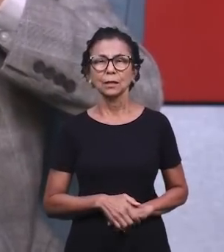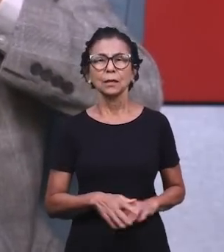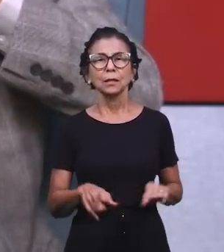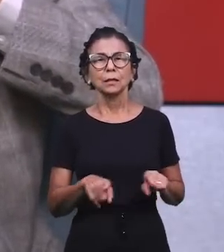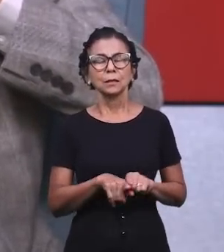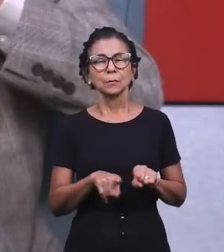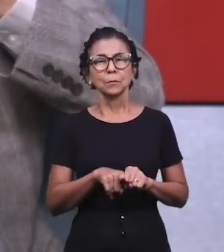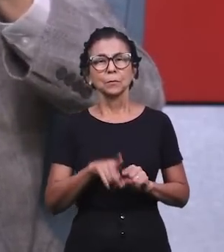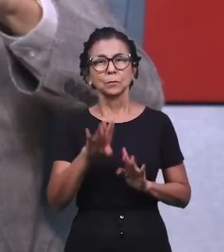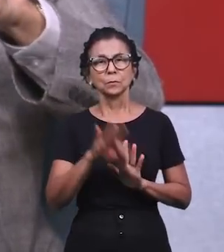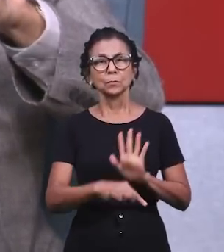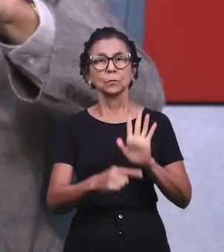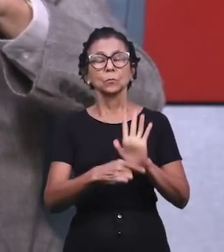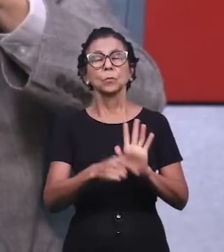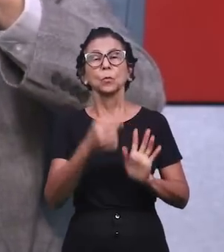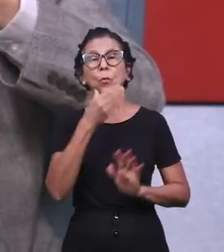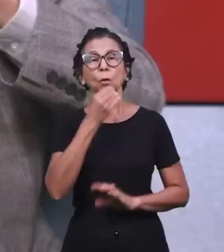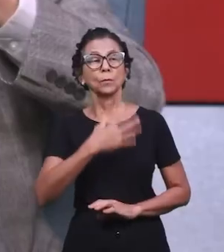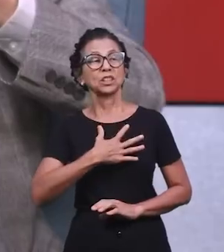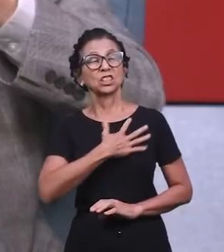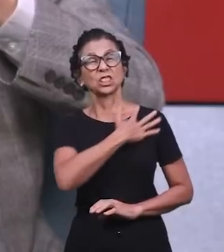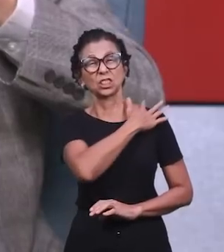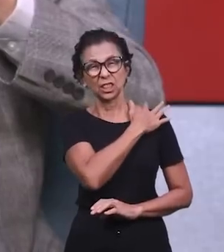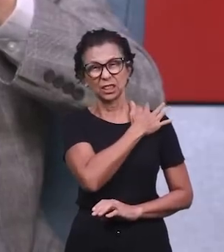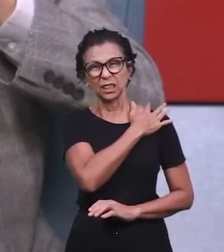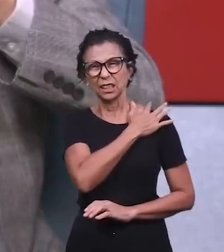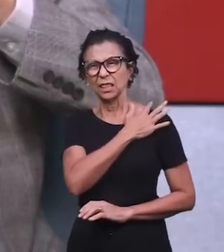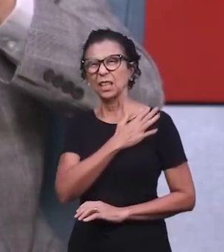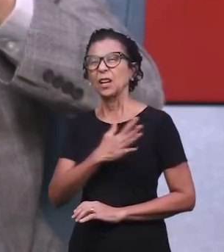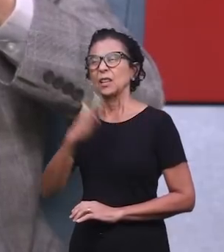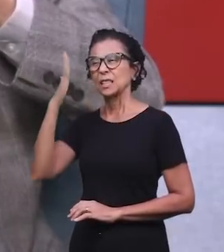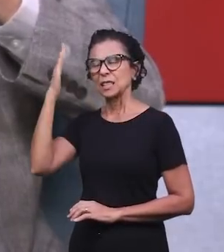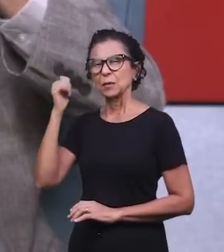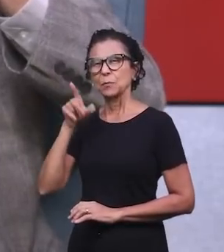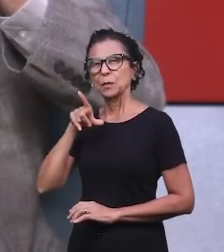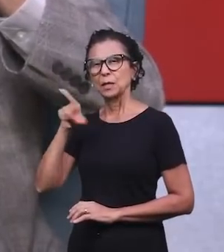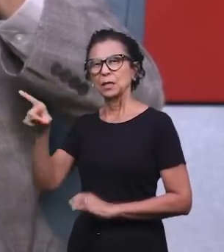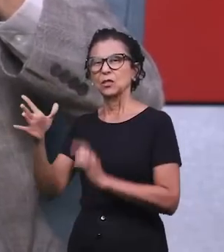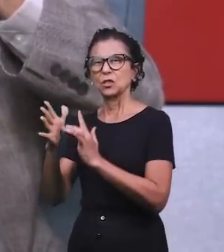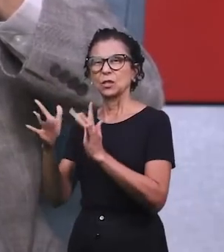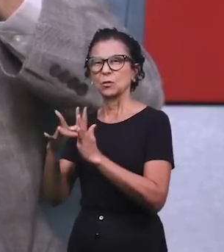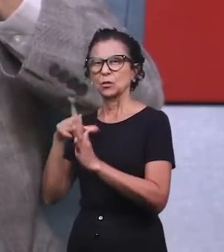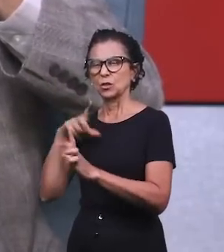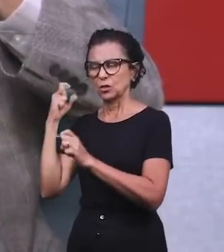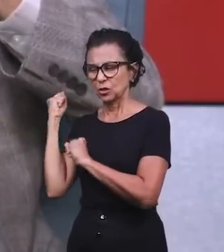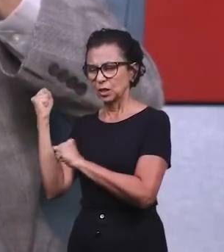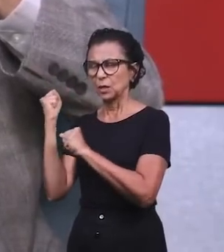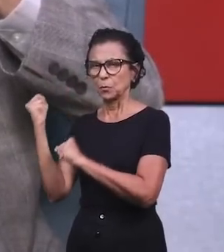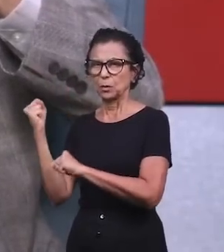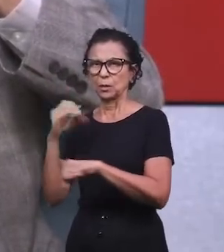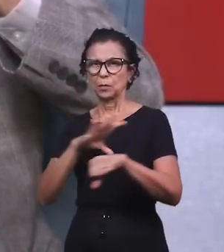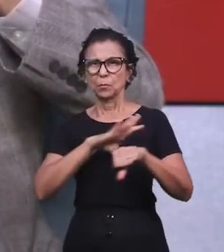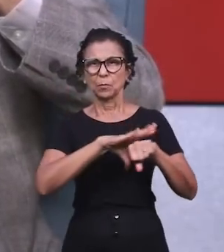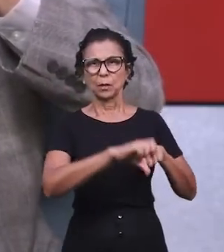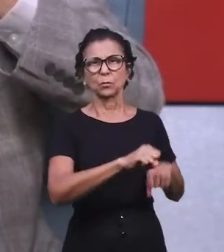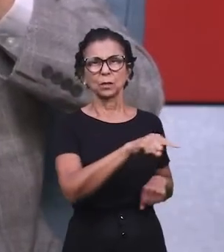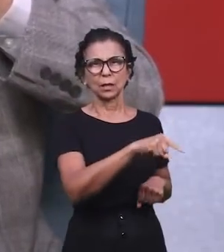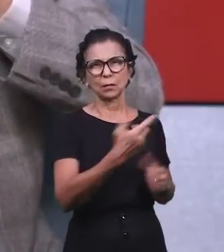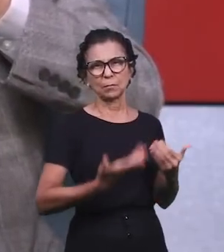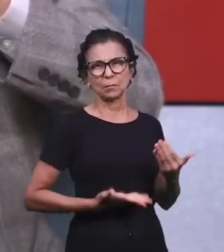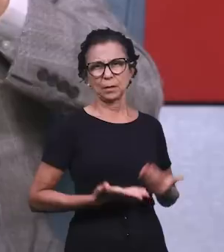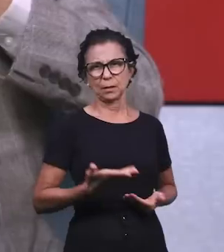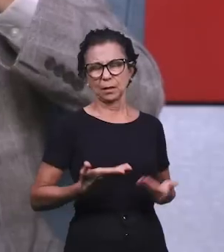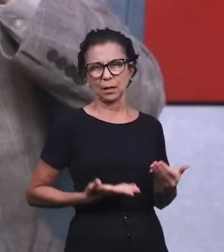se considerando indigno para aquilo ali. Mas ele foi e o Senhor deu uma